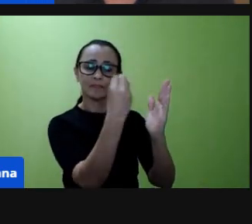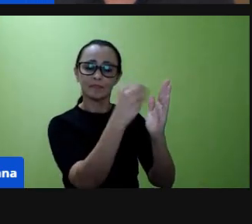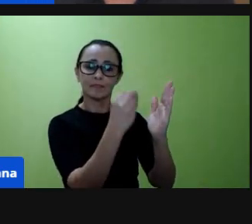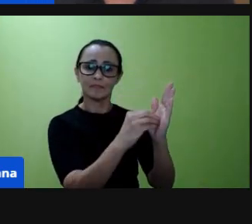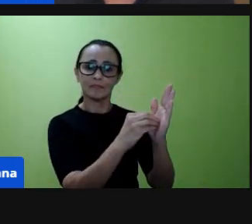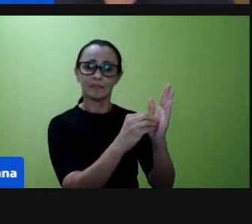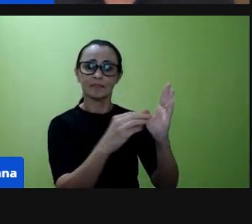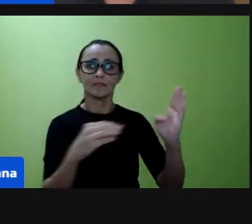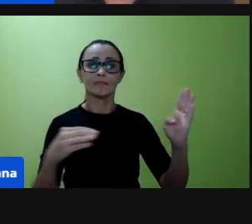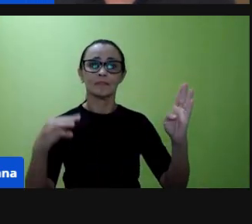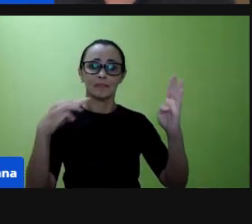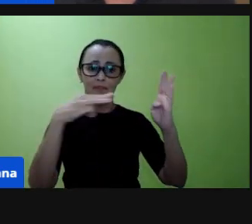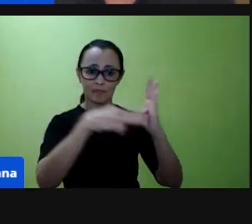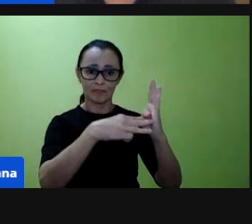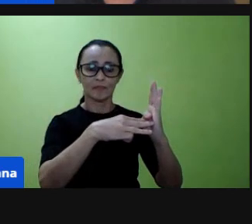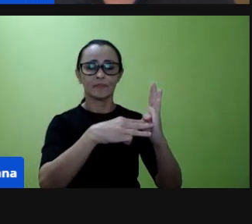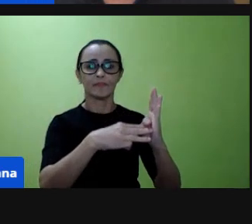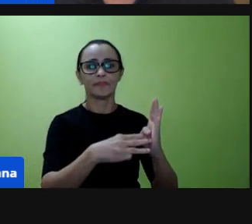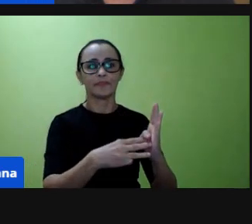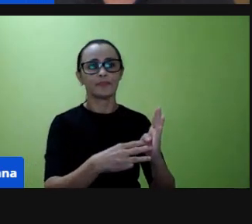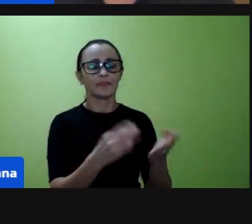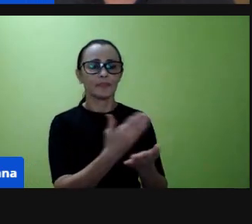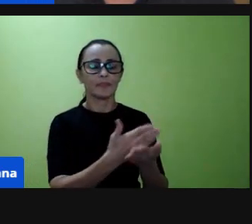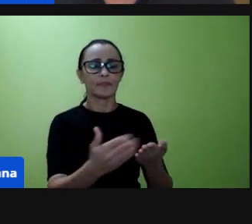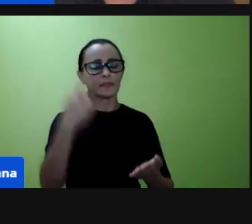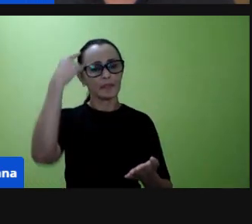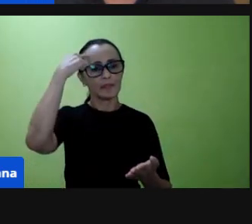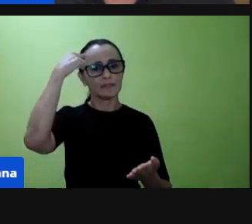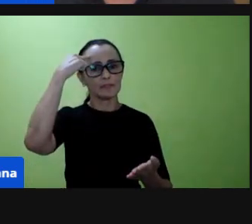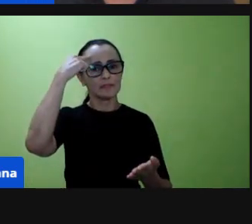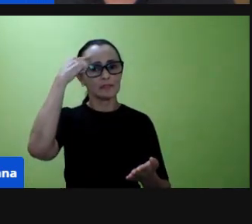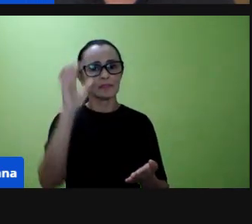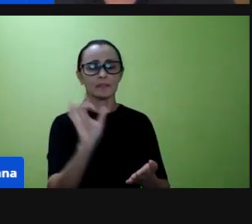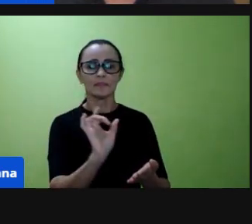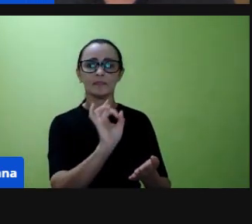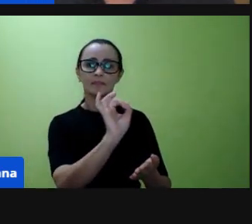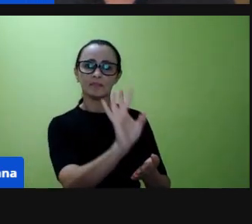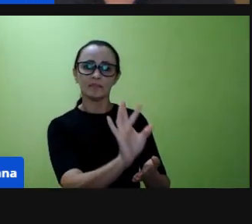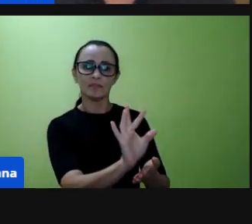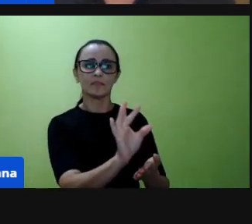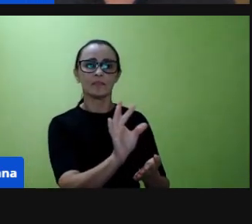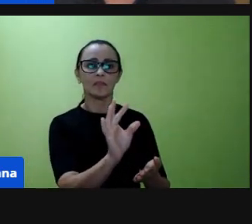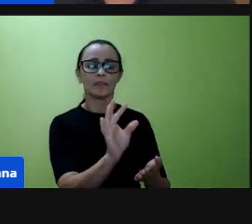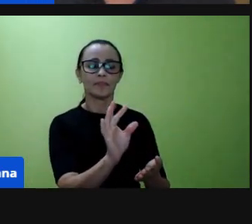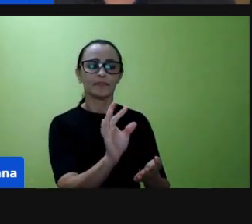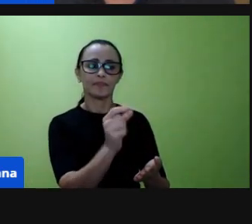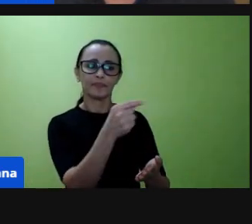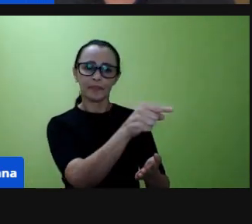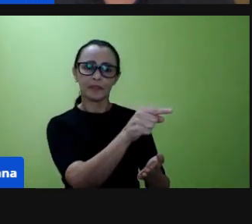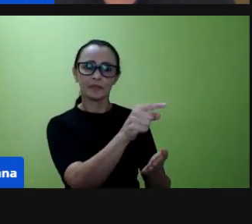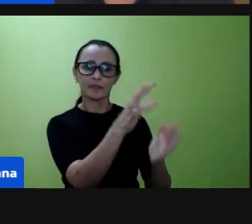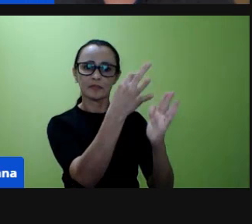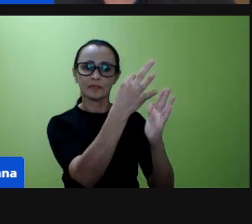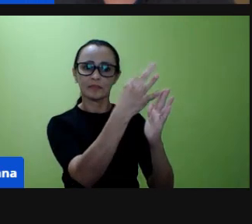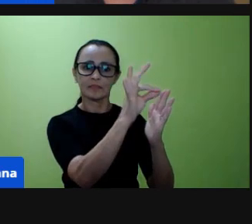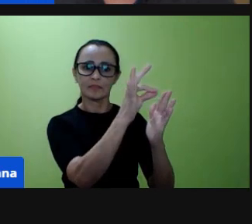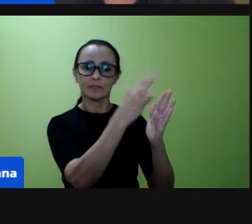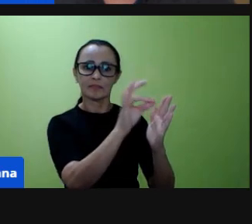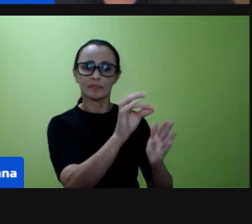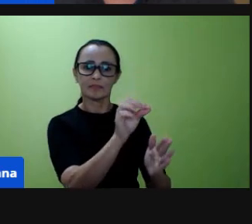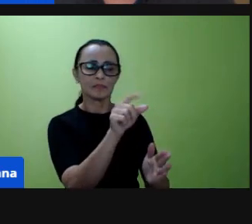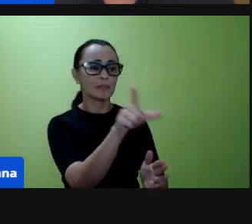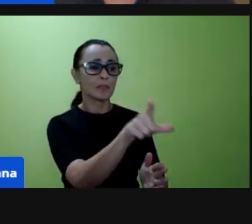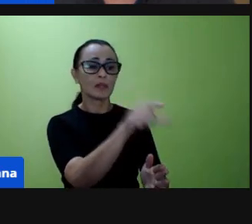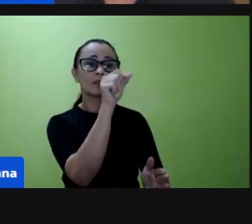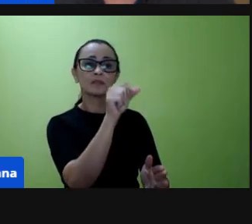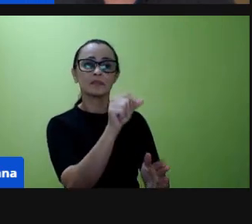começamos a pensar nisso também. Não só colocar questões de marca X porque o formulário corrige sozinho, não. A gente